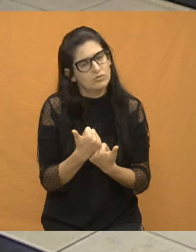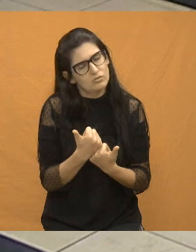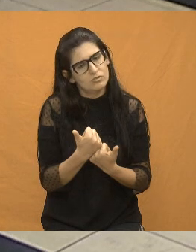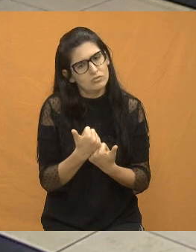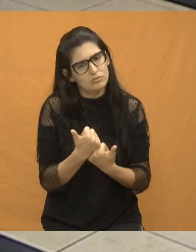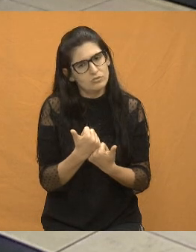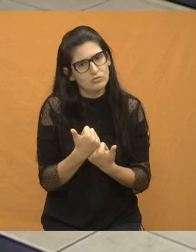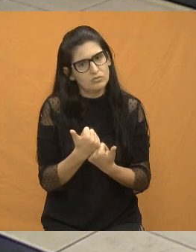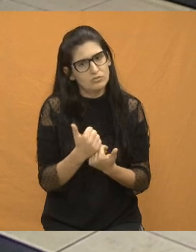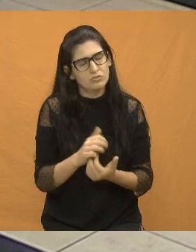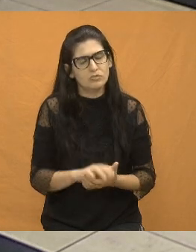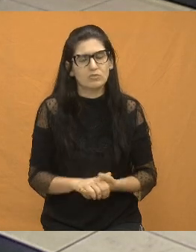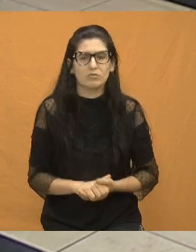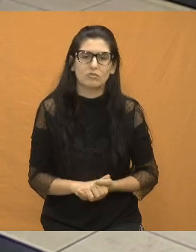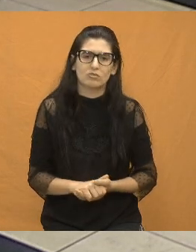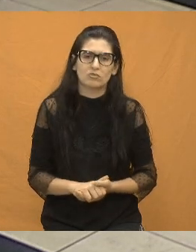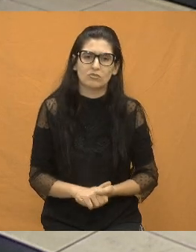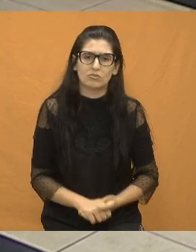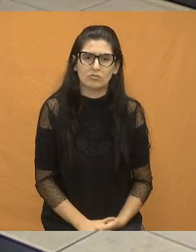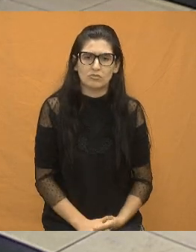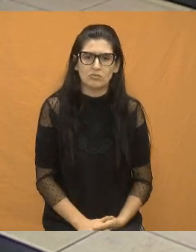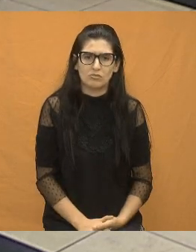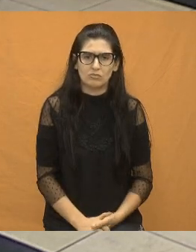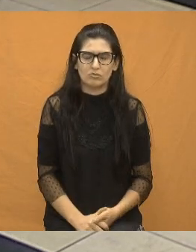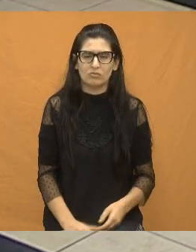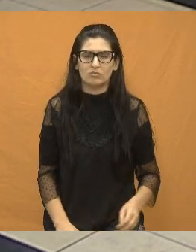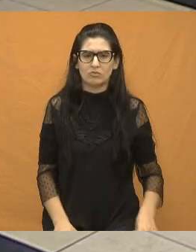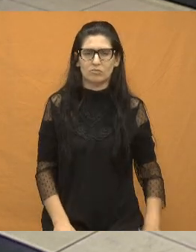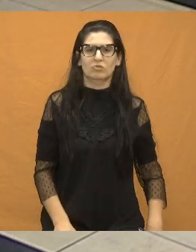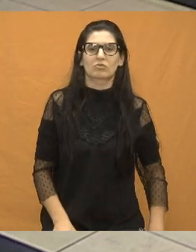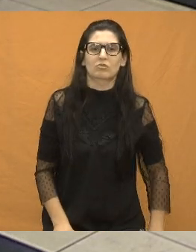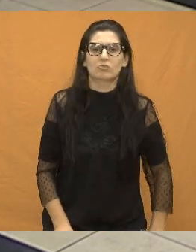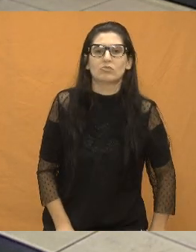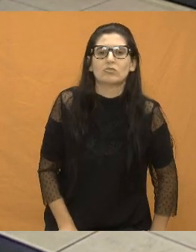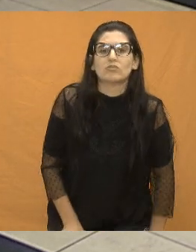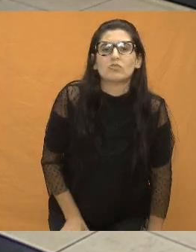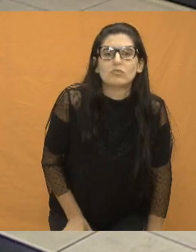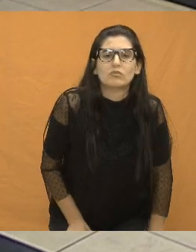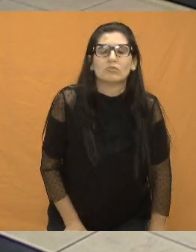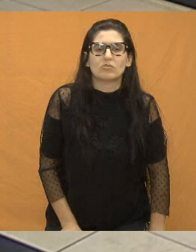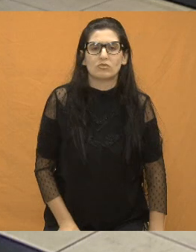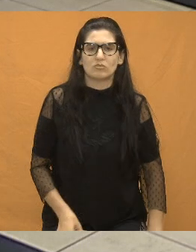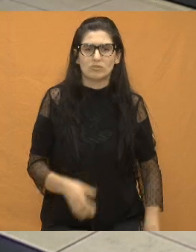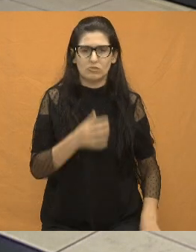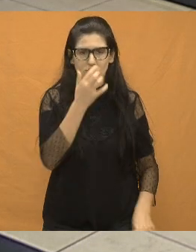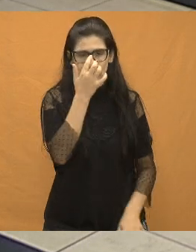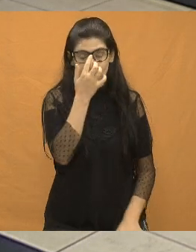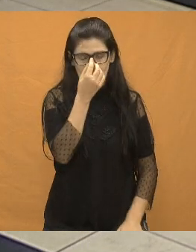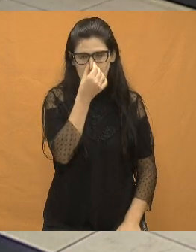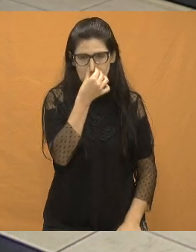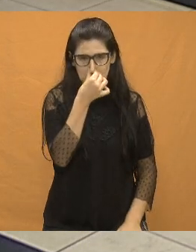dá é que tem uma receita além, entendeu? Do que isso aqui, é isso, pelo que eu vejo.